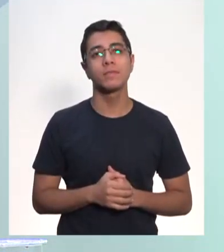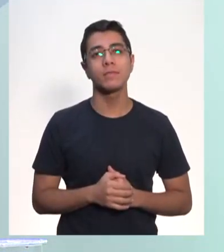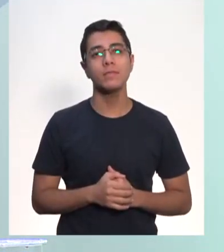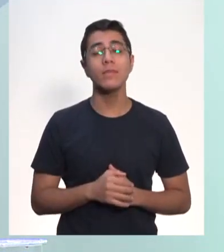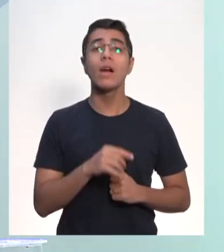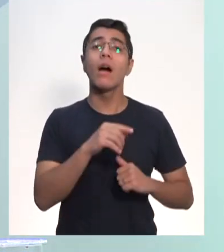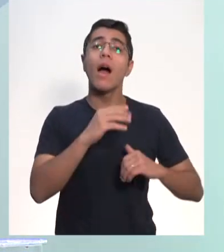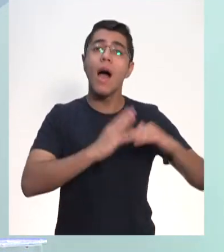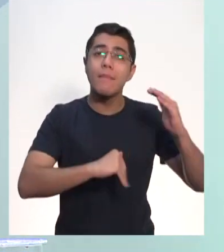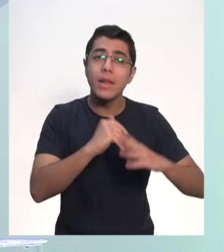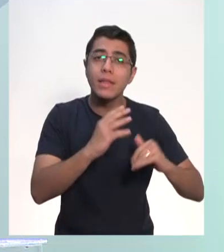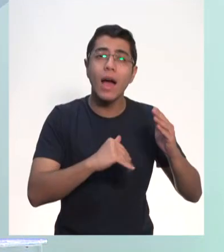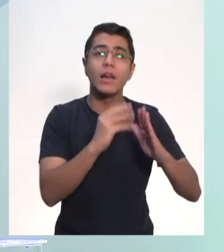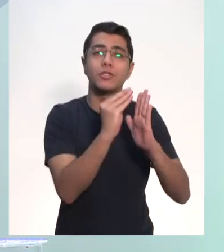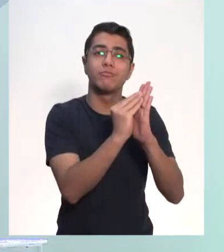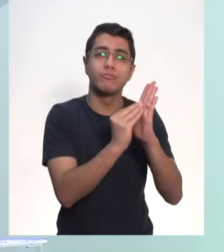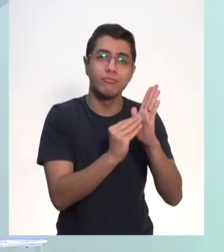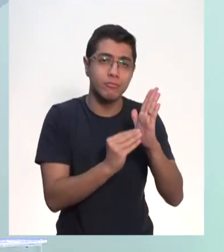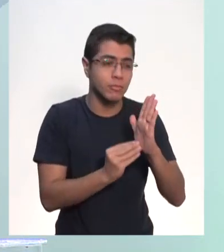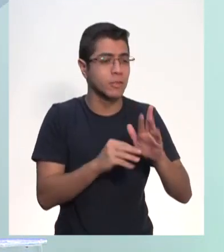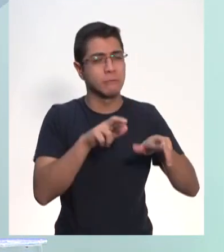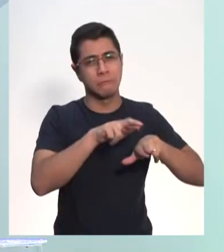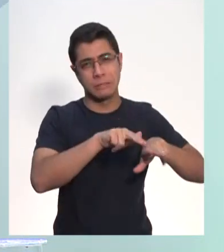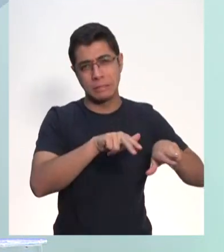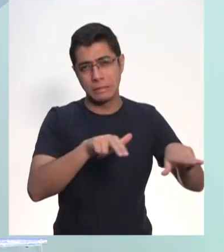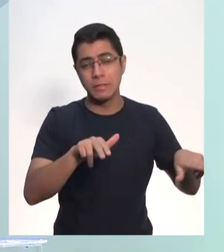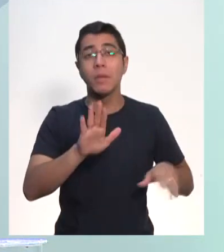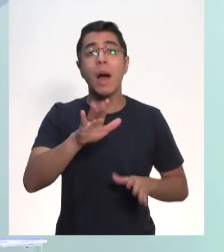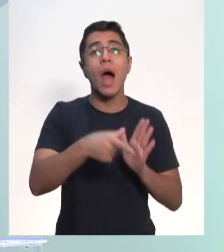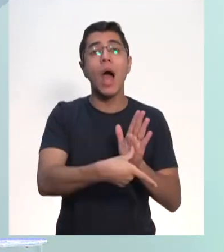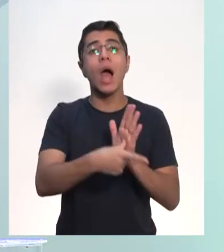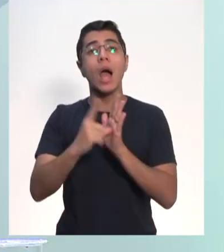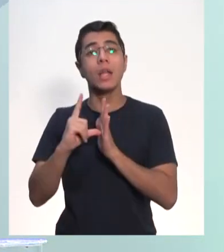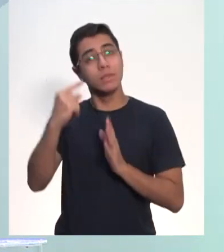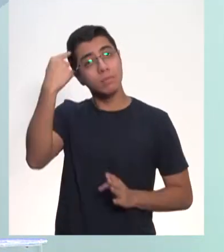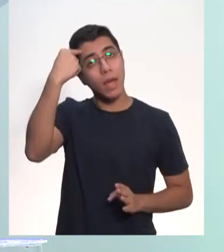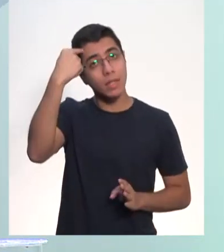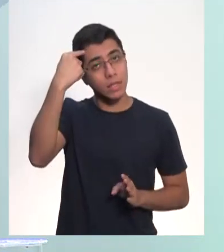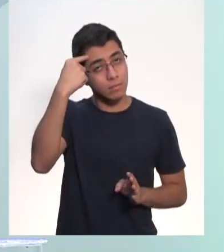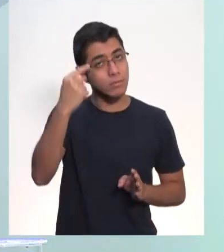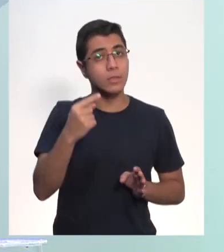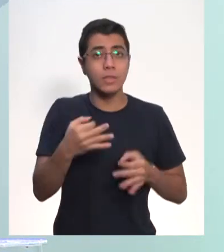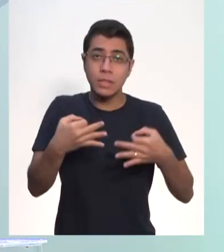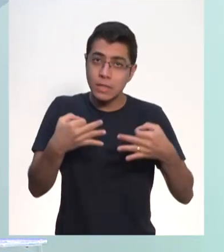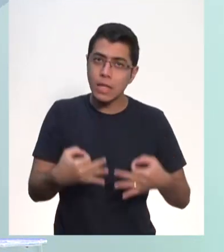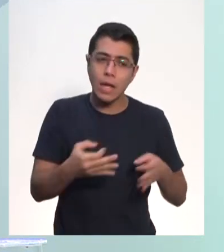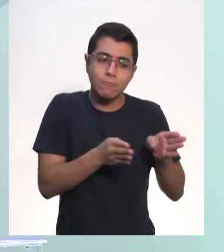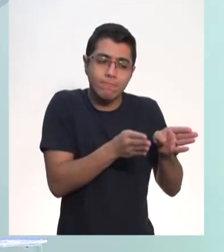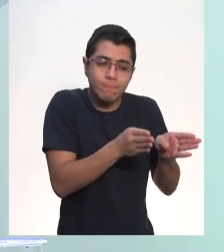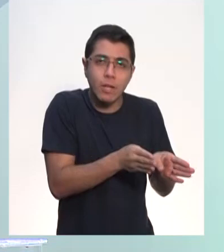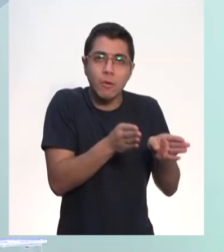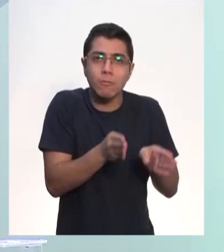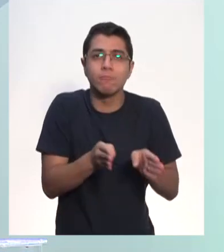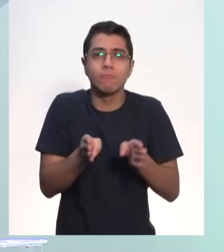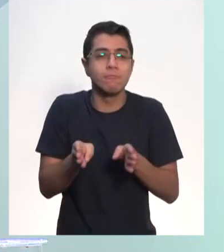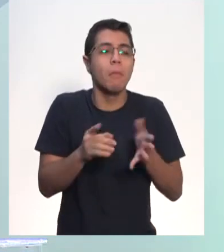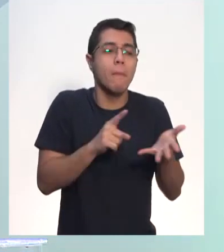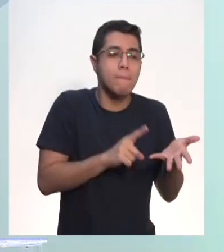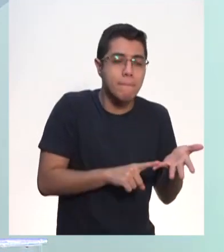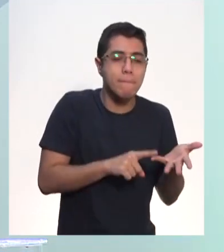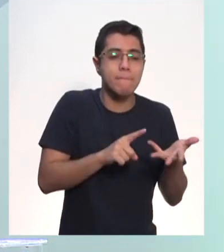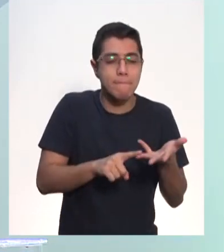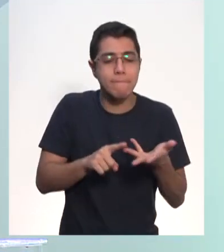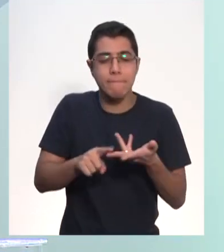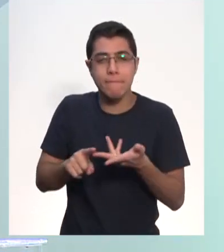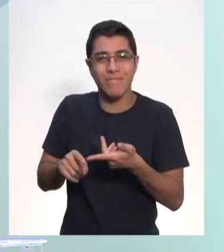essas habilidades, pensando numa sequência e pensando em garantir um mínimo de aprendizagem para o primeiro bimestre, as equipes